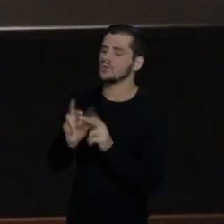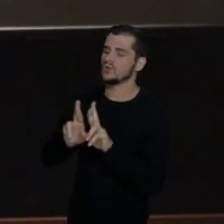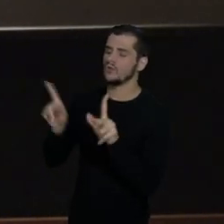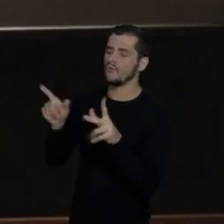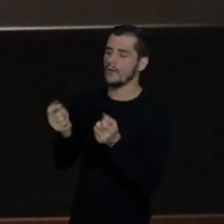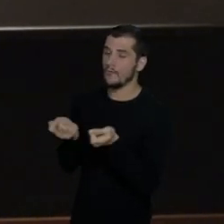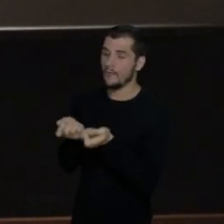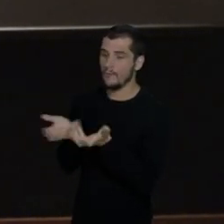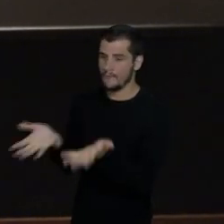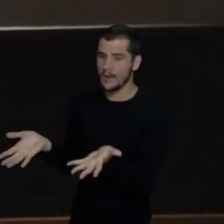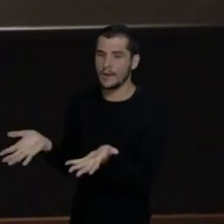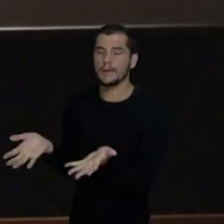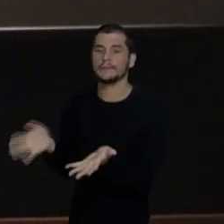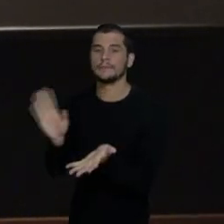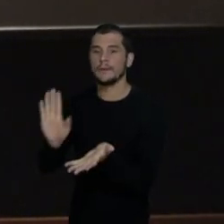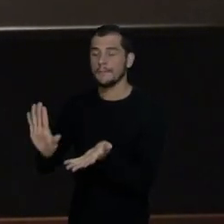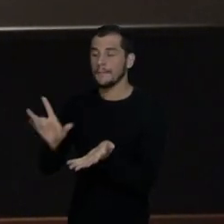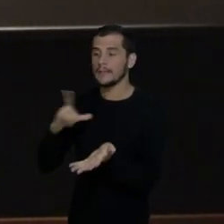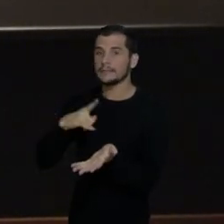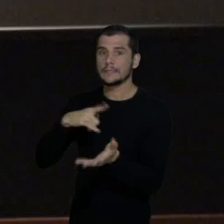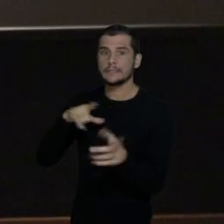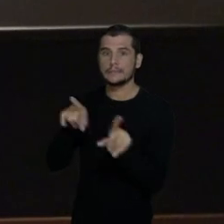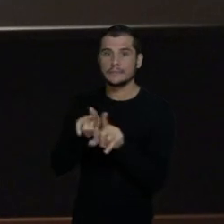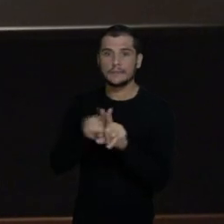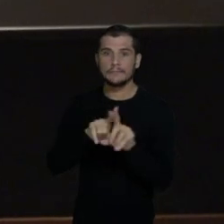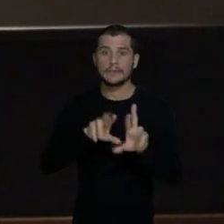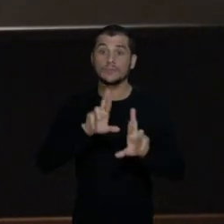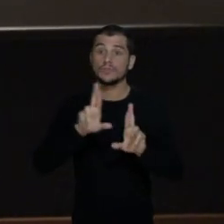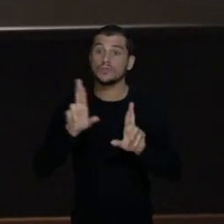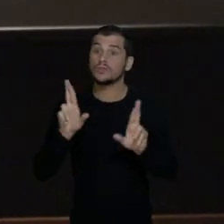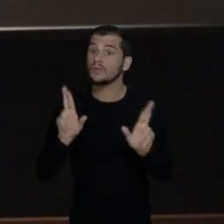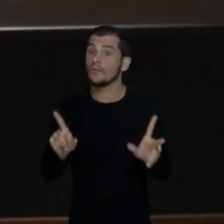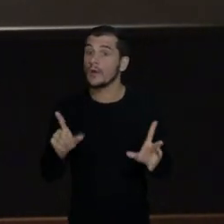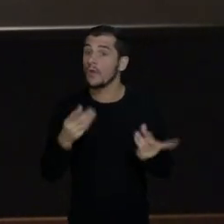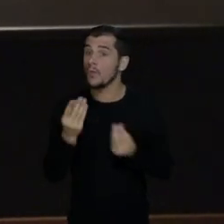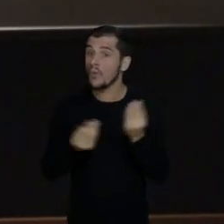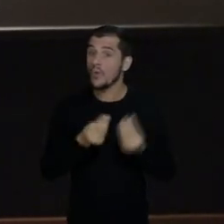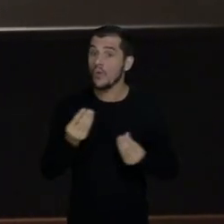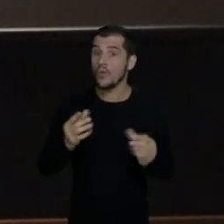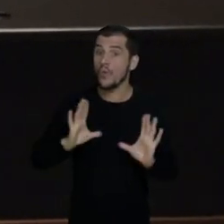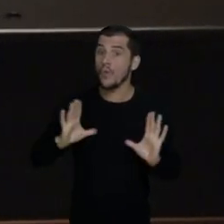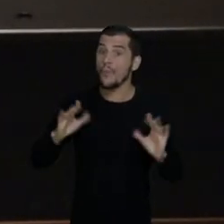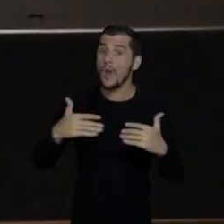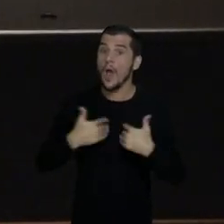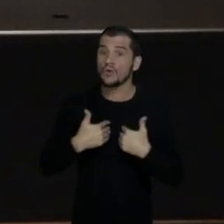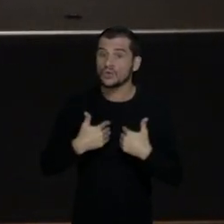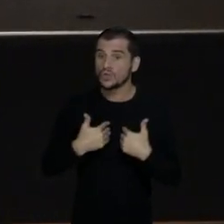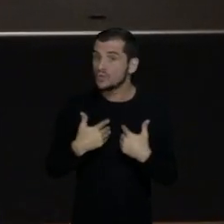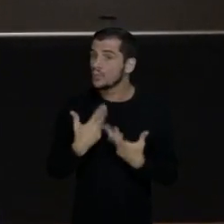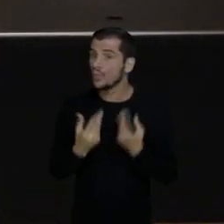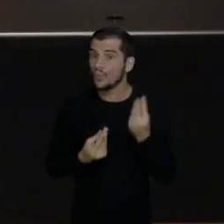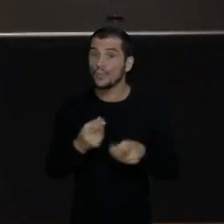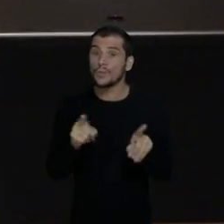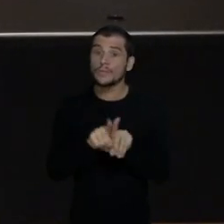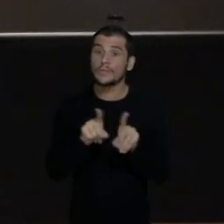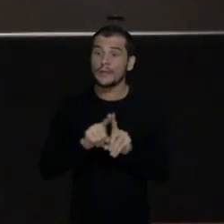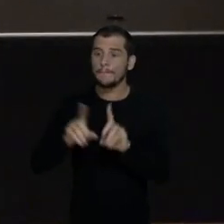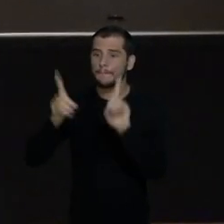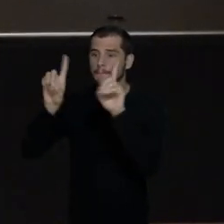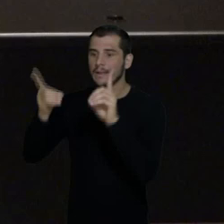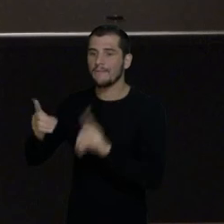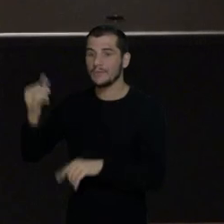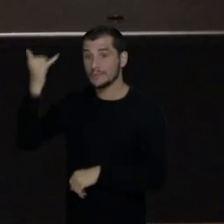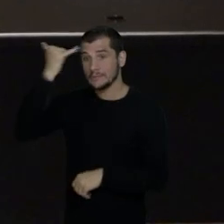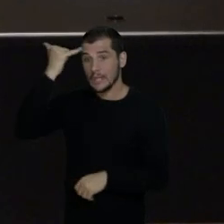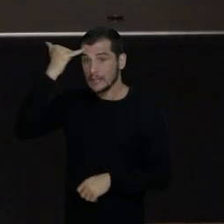também já tinha que fazer um trabalho diferente com o meu estudante com autismo e eu tenho um com deficiência intelectual então eu vou ter que fazer um